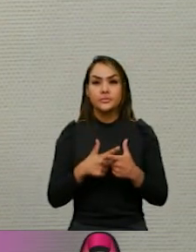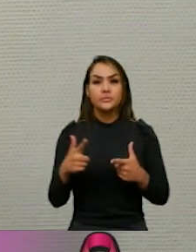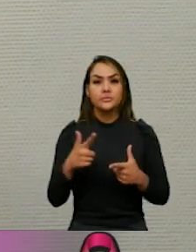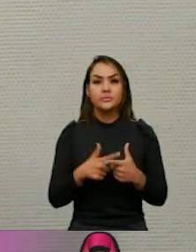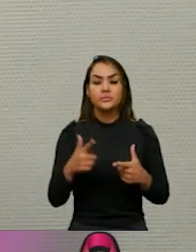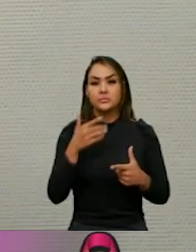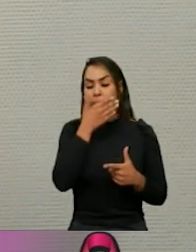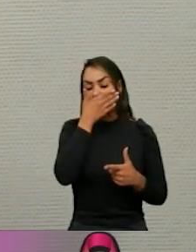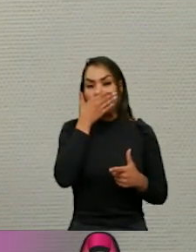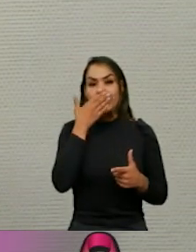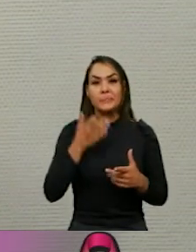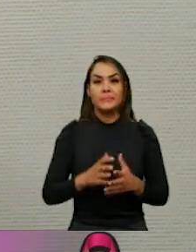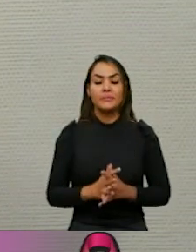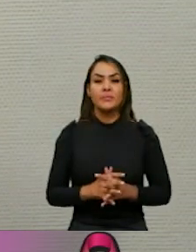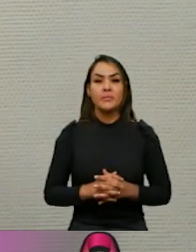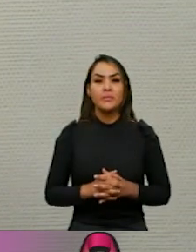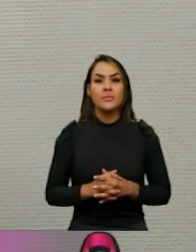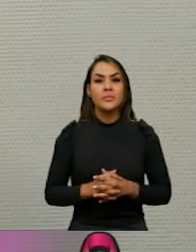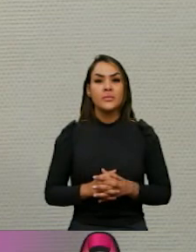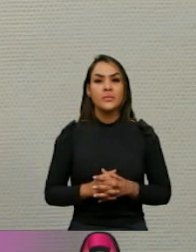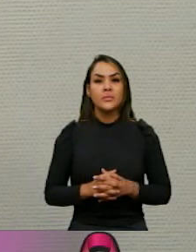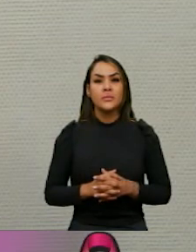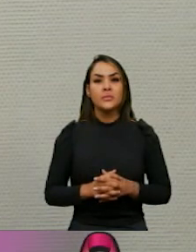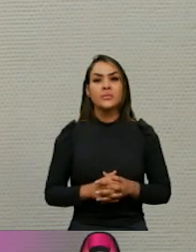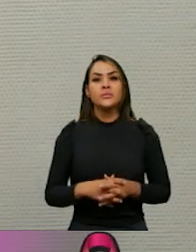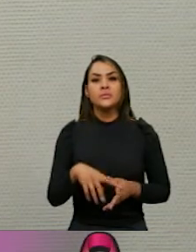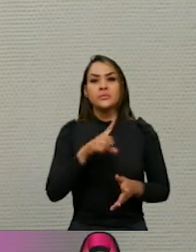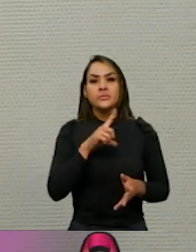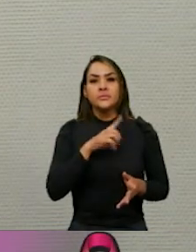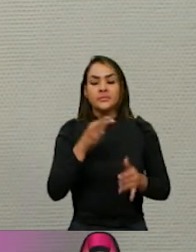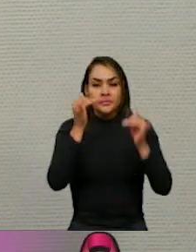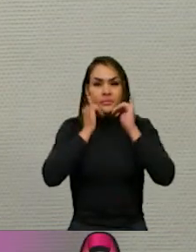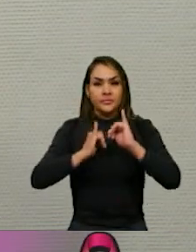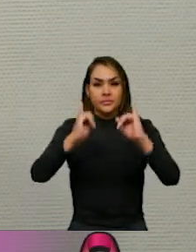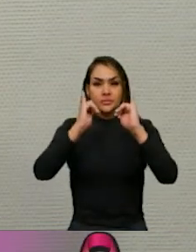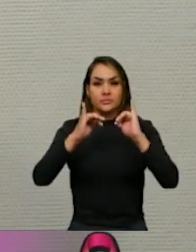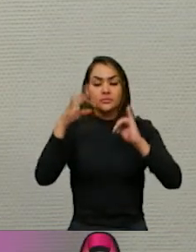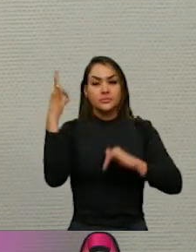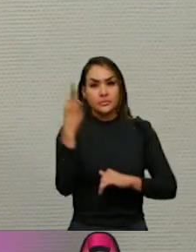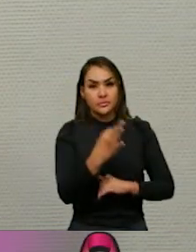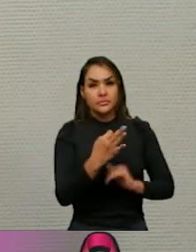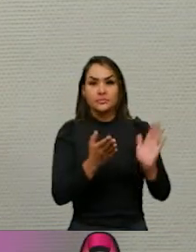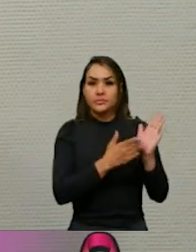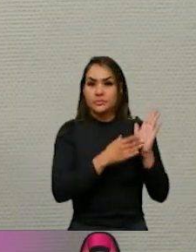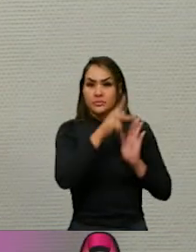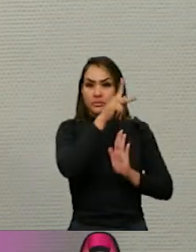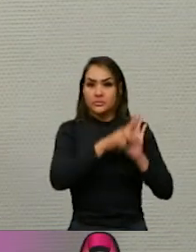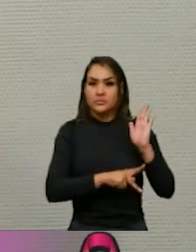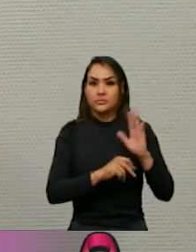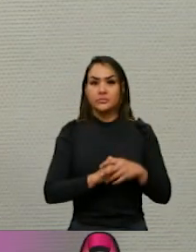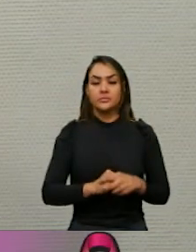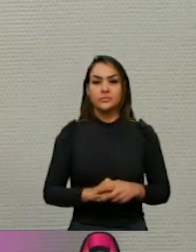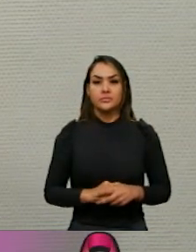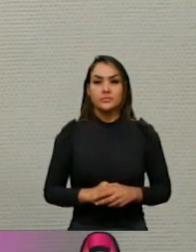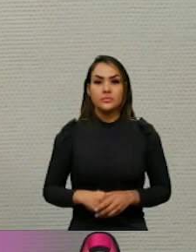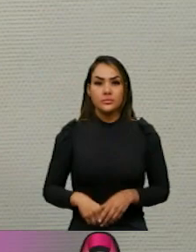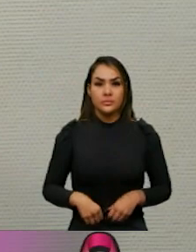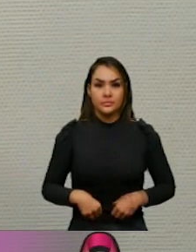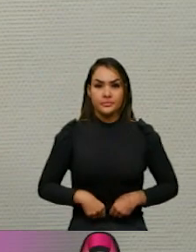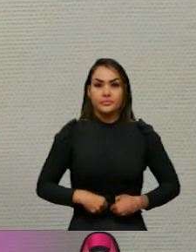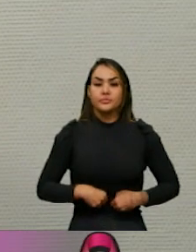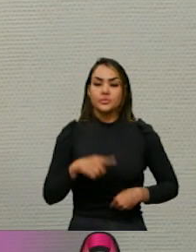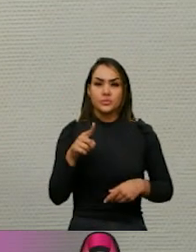São Paulo, a taxa é essa e aquela, e coloca no projeto. Mas não. Não coloca. E eu fico aqui pensando, é